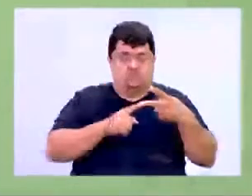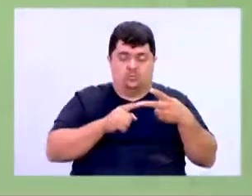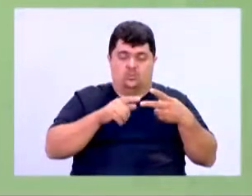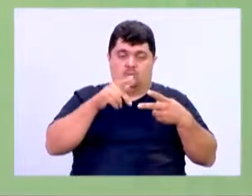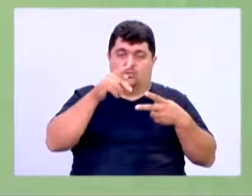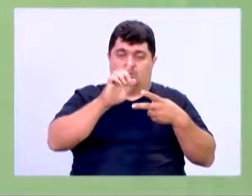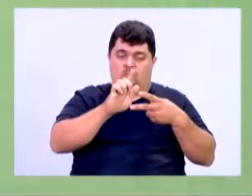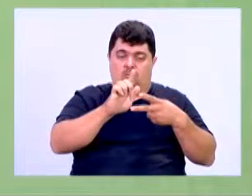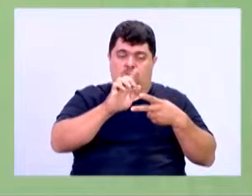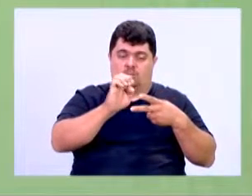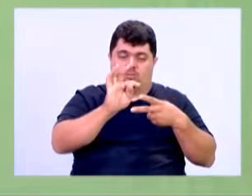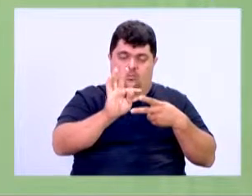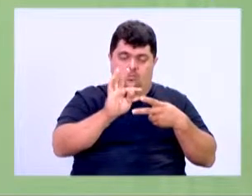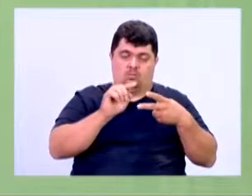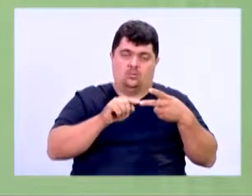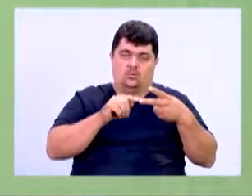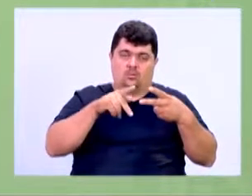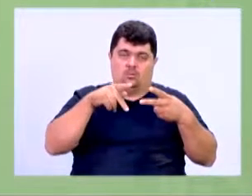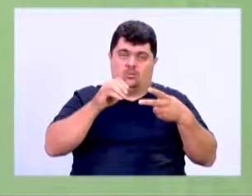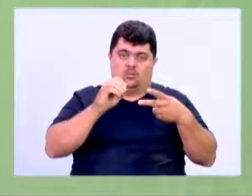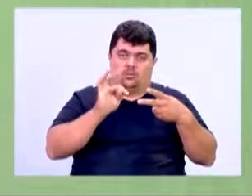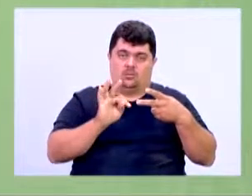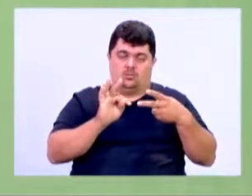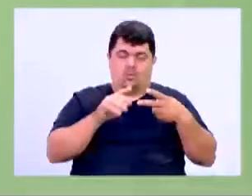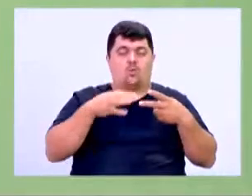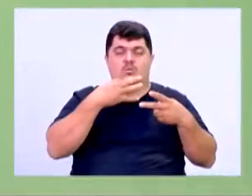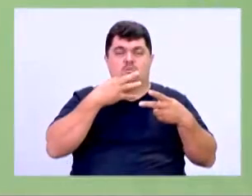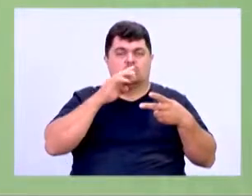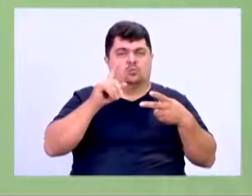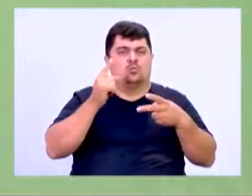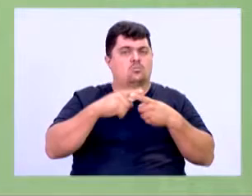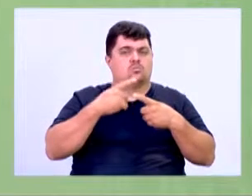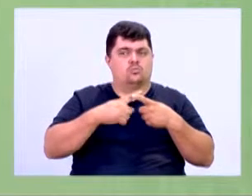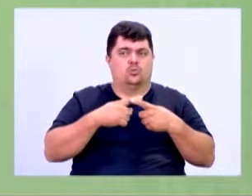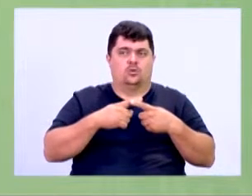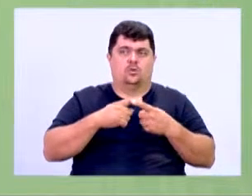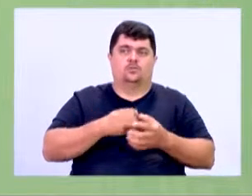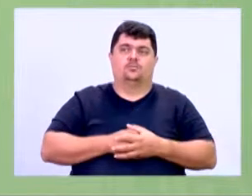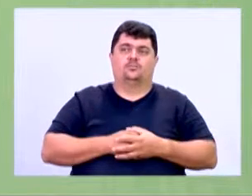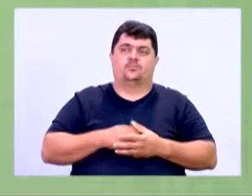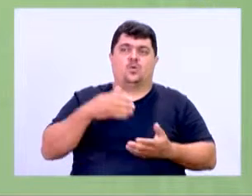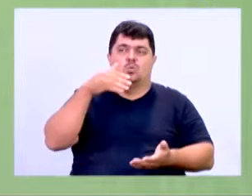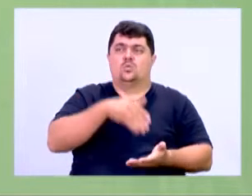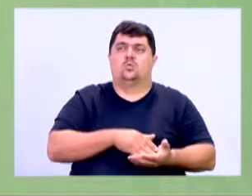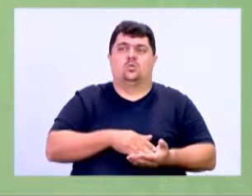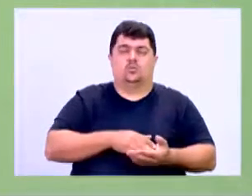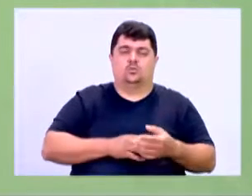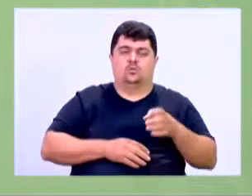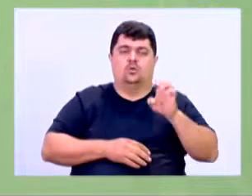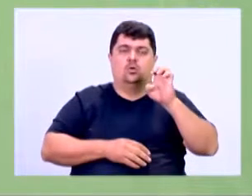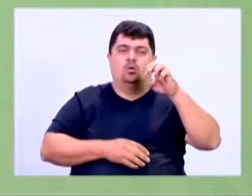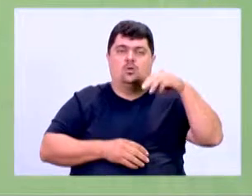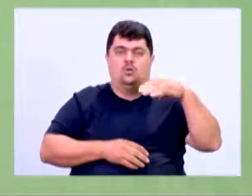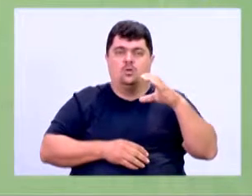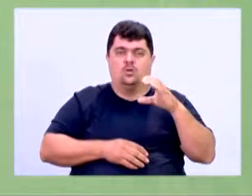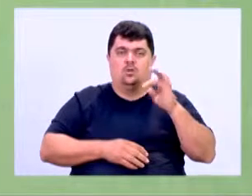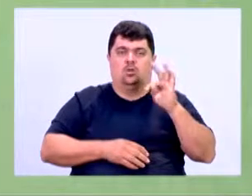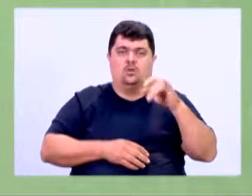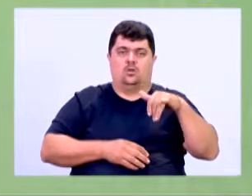O get e o post. Já a gente vai ver a diferença entre eles. E por último, o equip type,